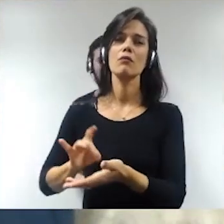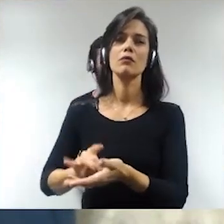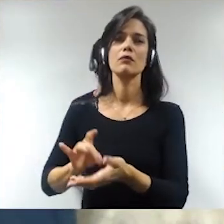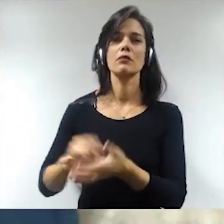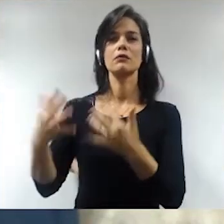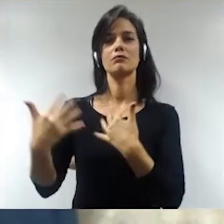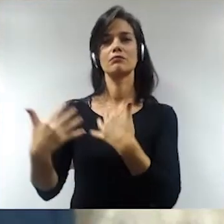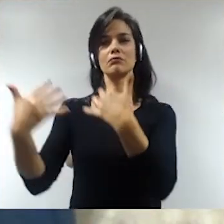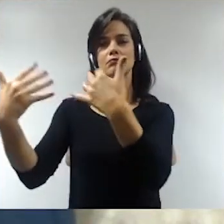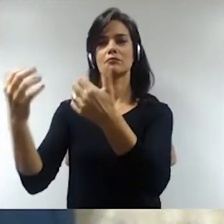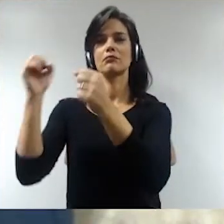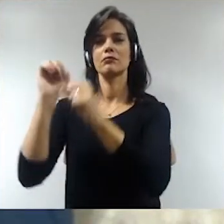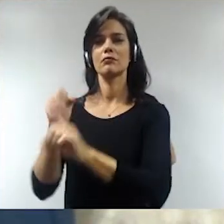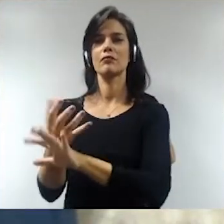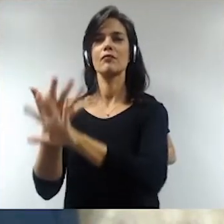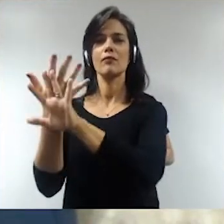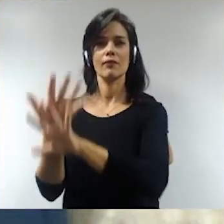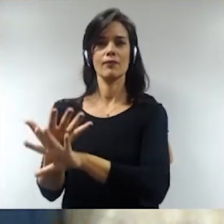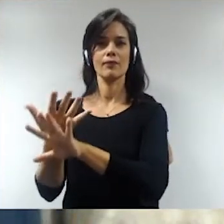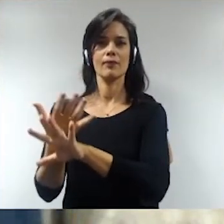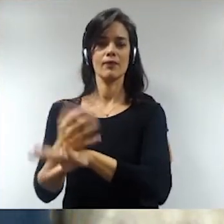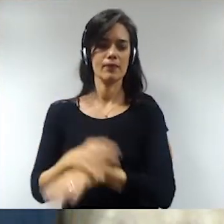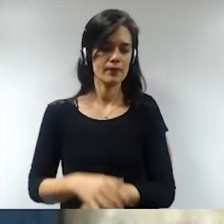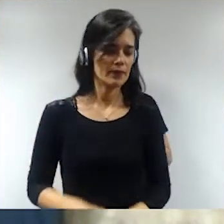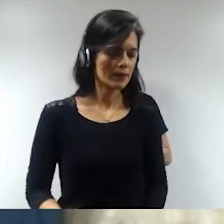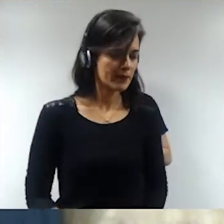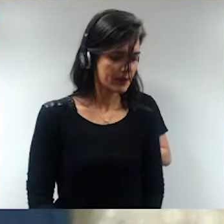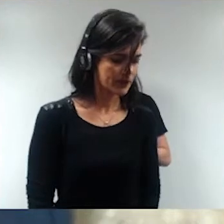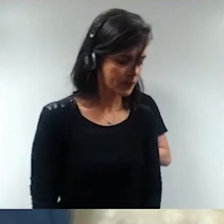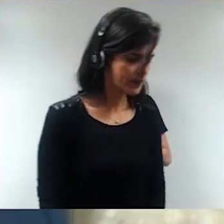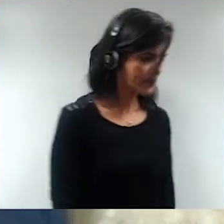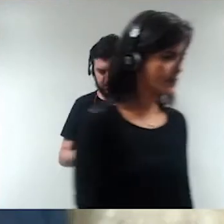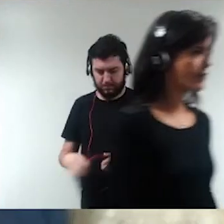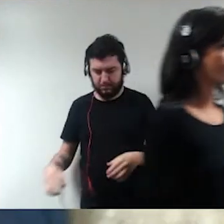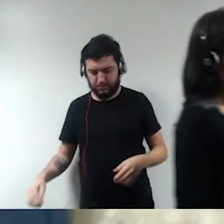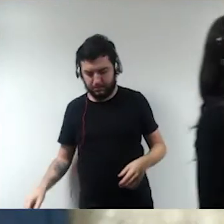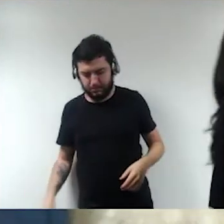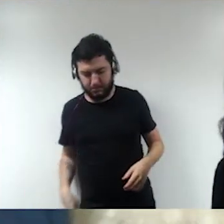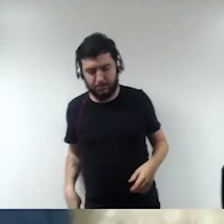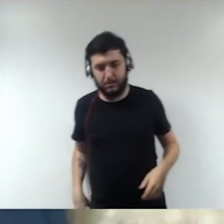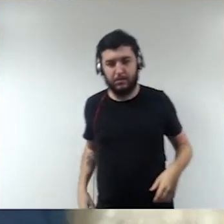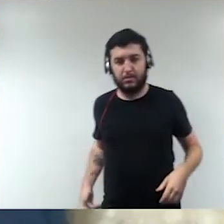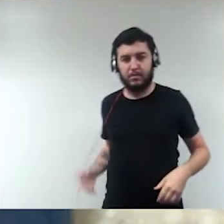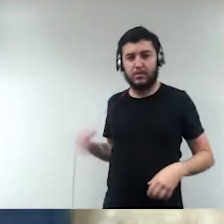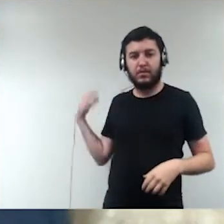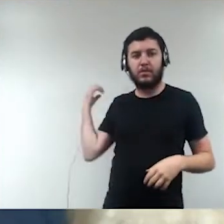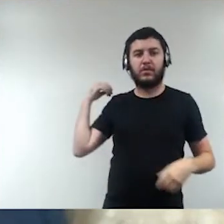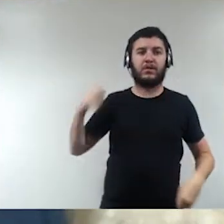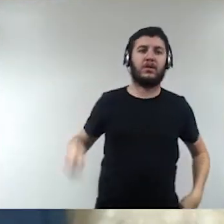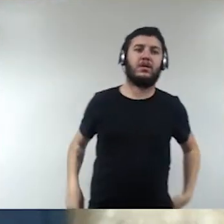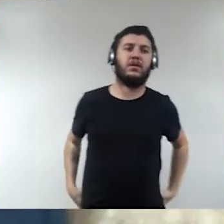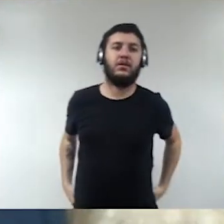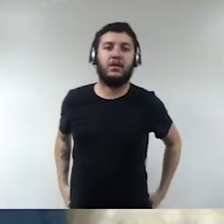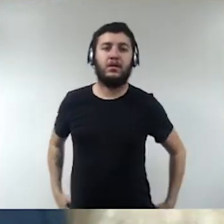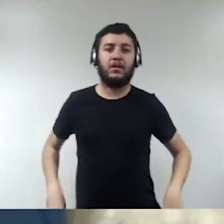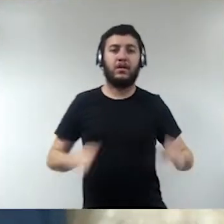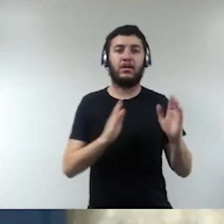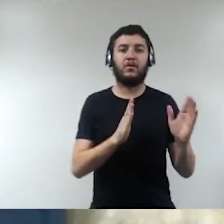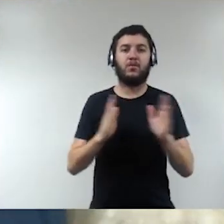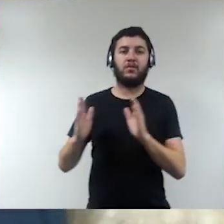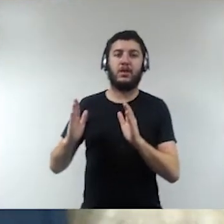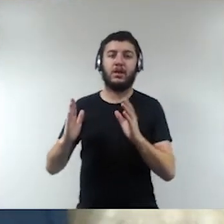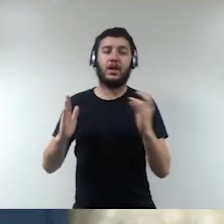por videoconferência e as impossibilidades são tratadas de forma pontual. Para mim, se pulou uma segunda etapa que seria fundamental,